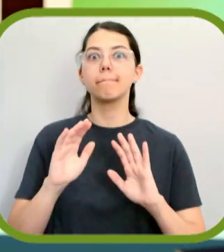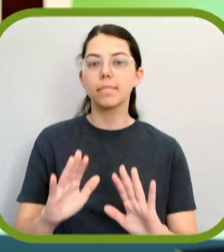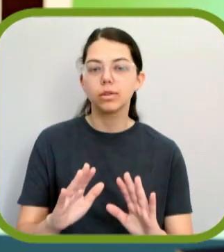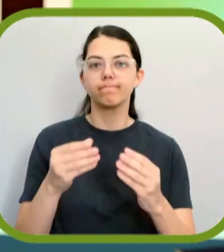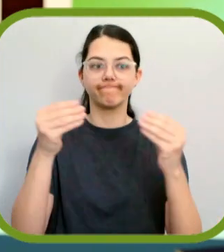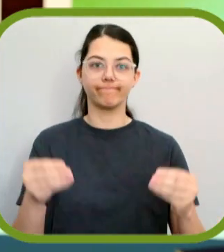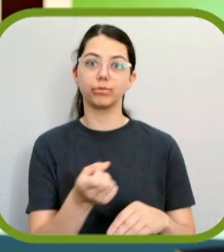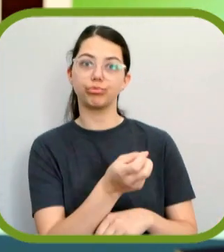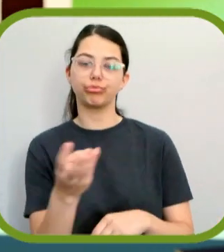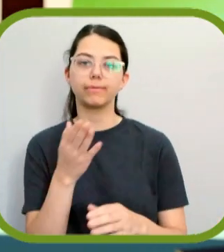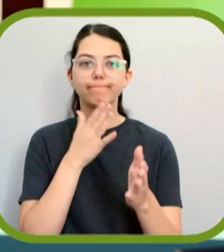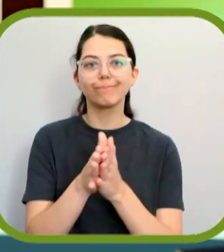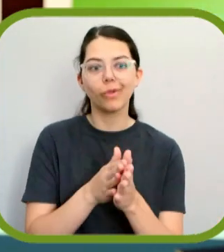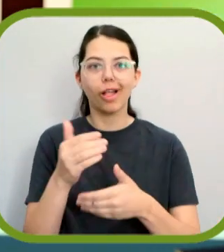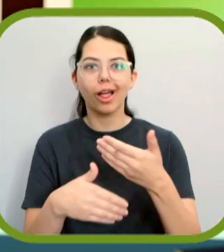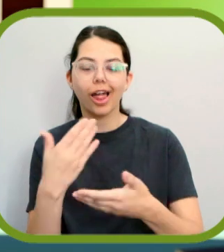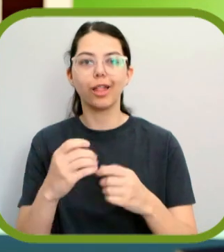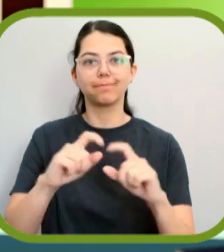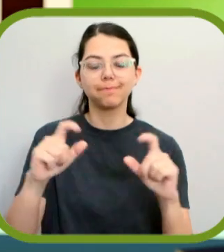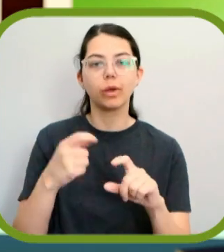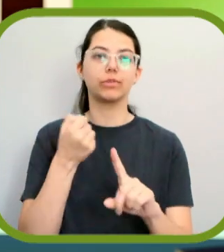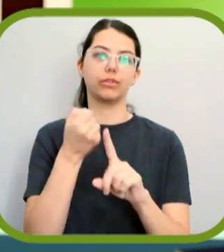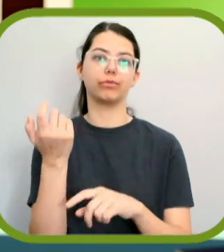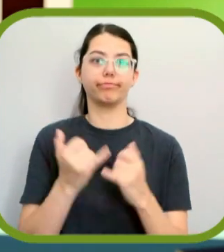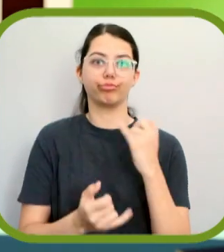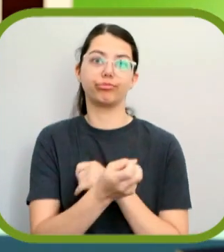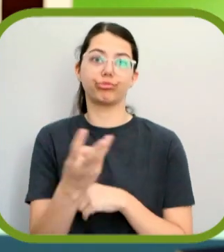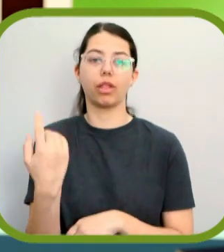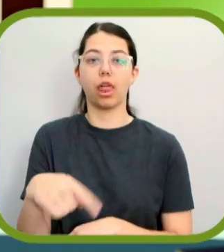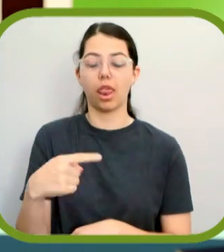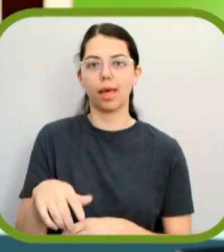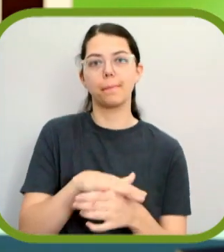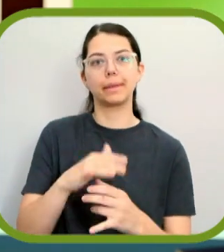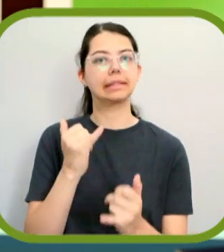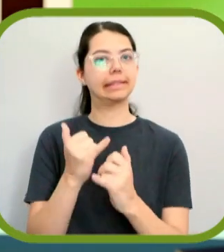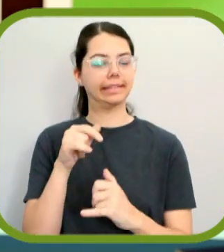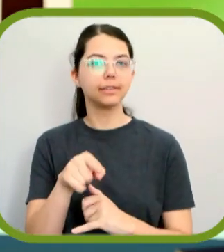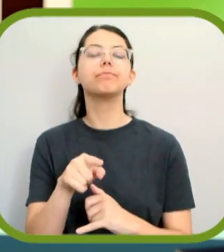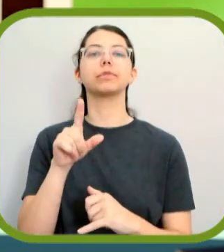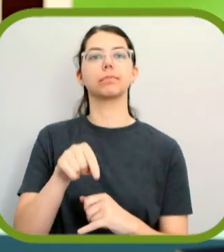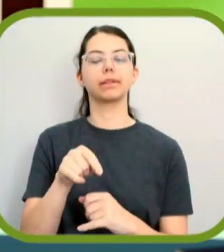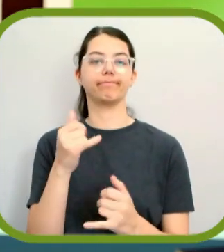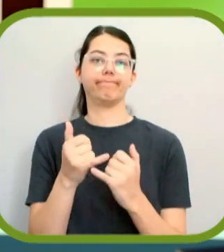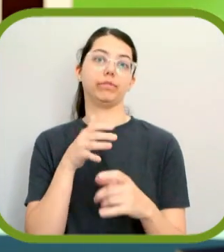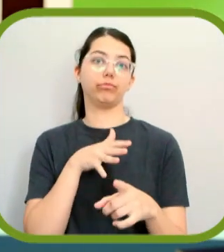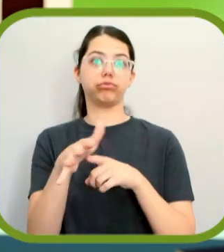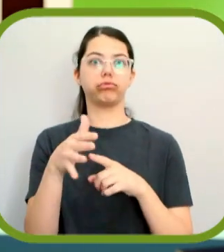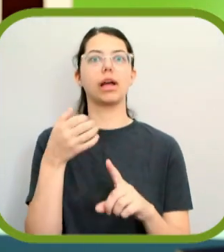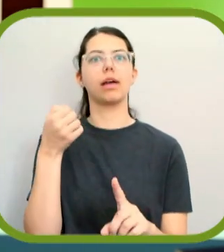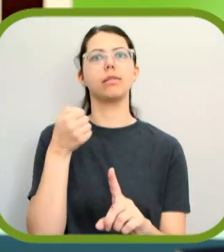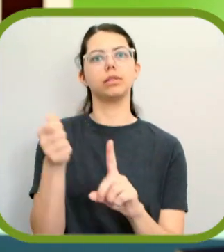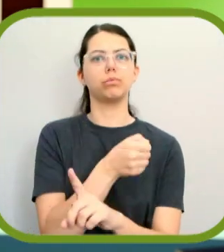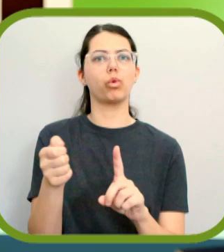a utilização destas plataformas não está isenta de riscos e desafios. A impunidade no espaço virtual, o impacto da influência digital